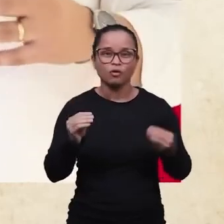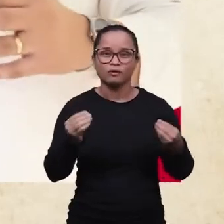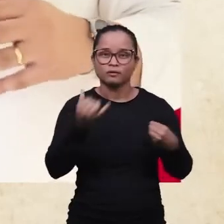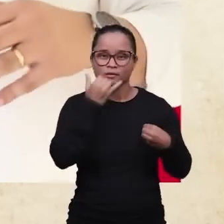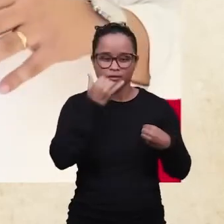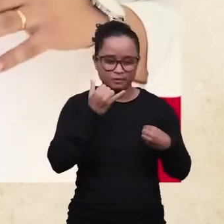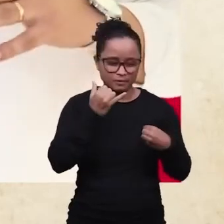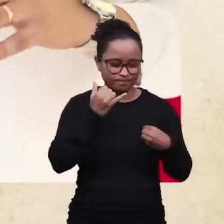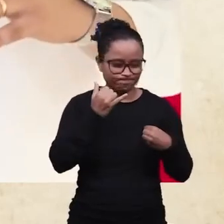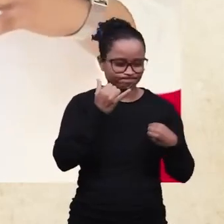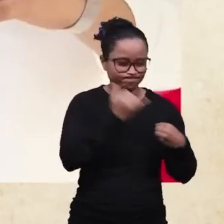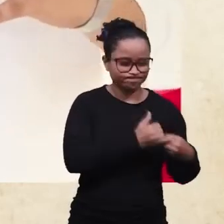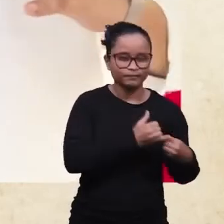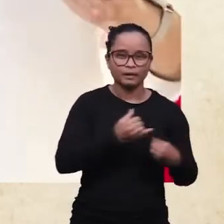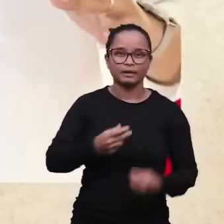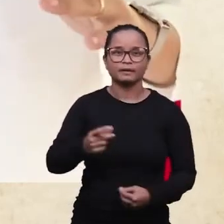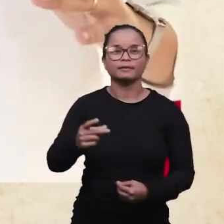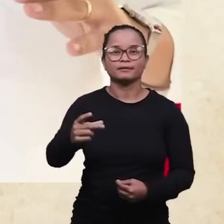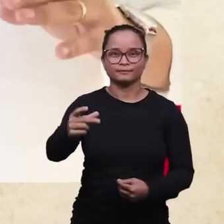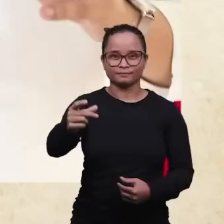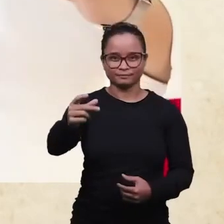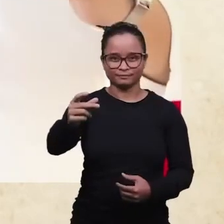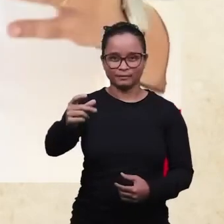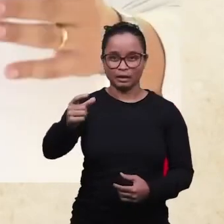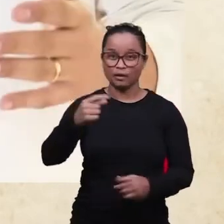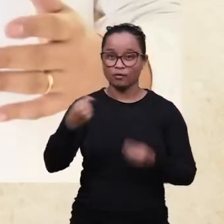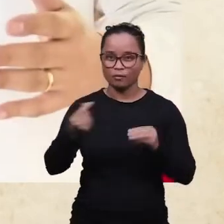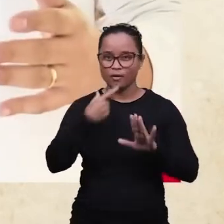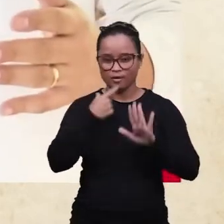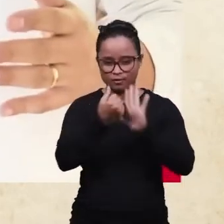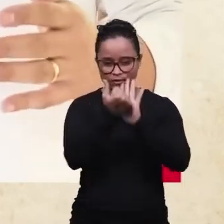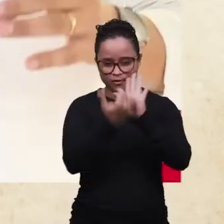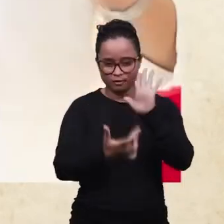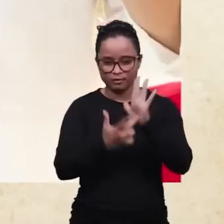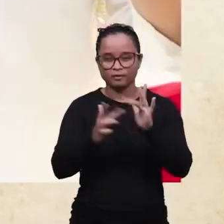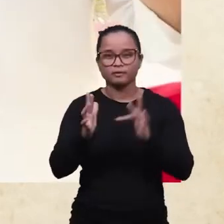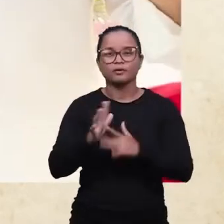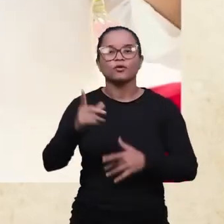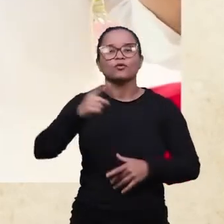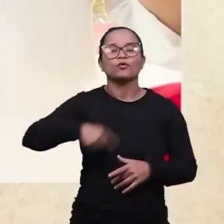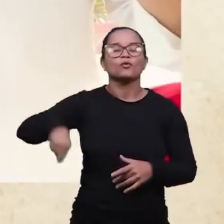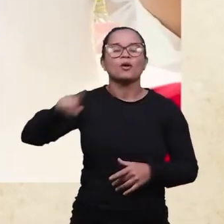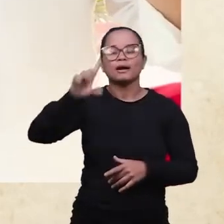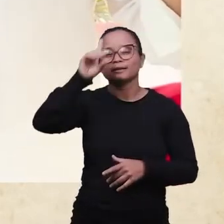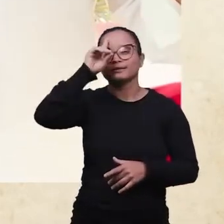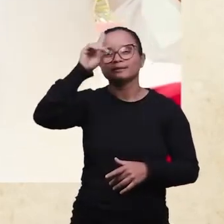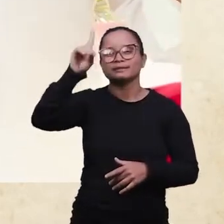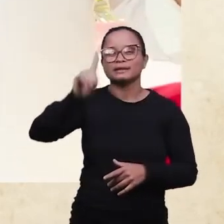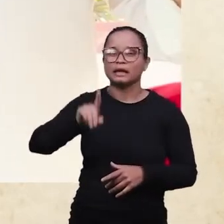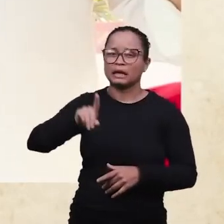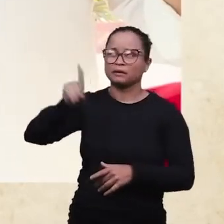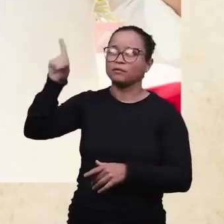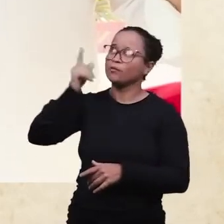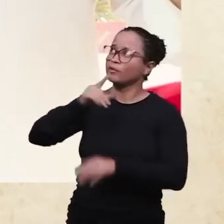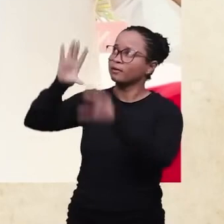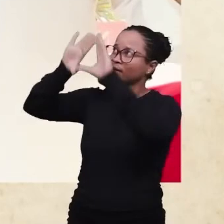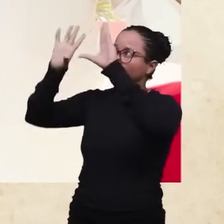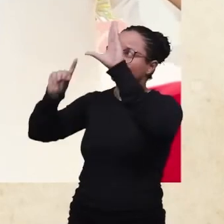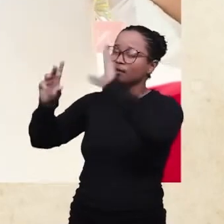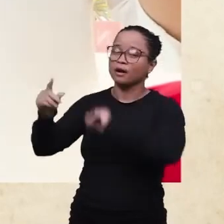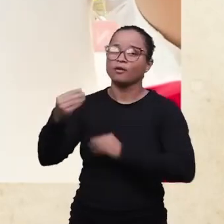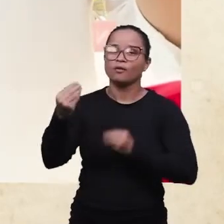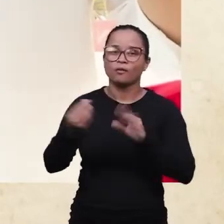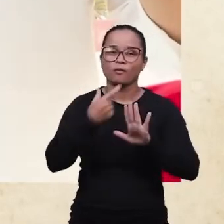a vitória sobre o pecado eternamente, está no sangue. Nós, naquele dia, vamos chegar